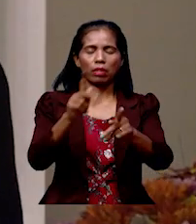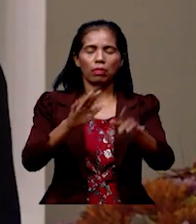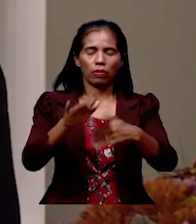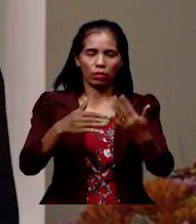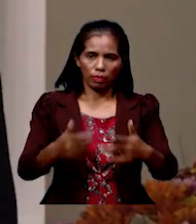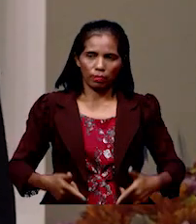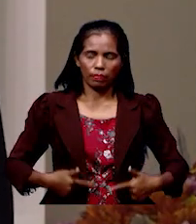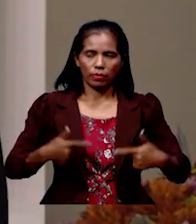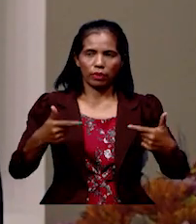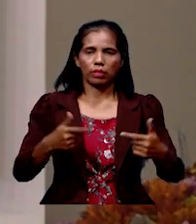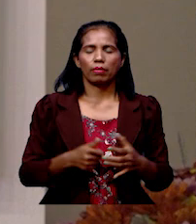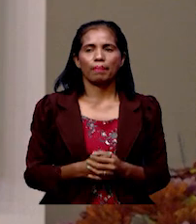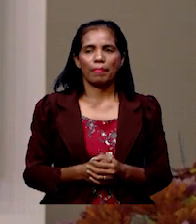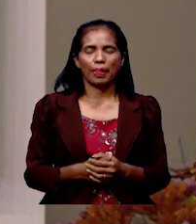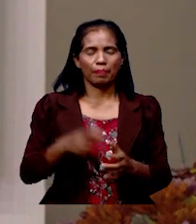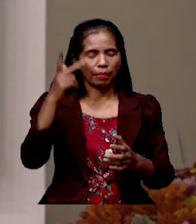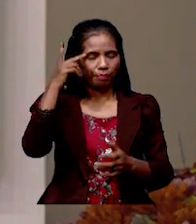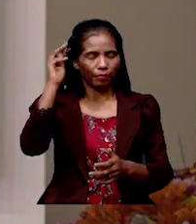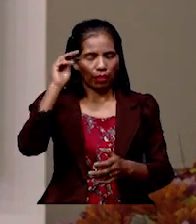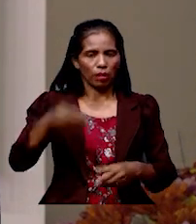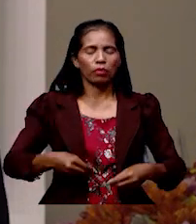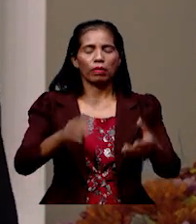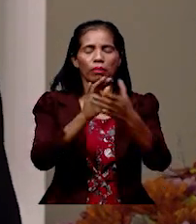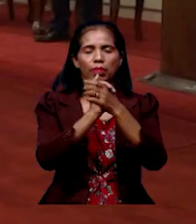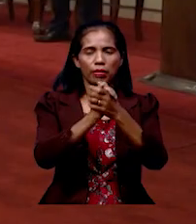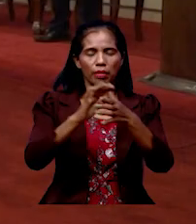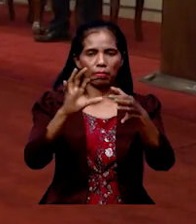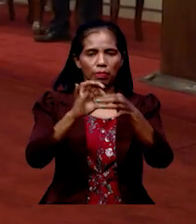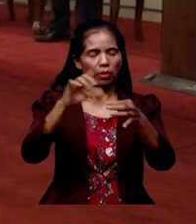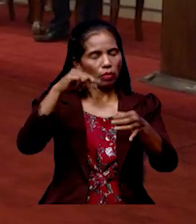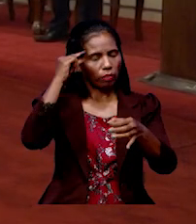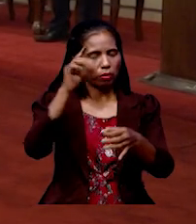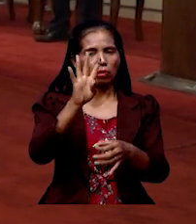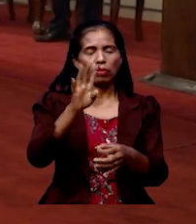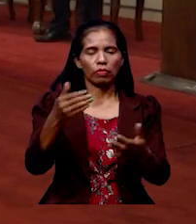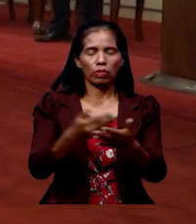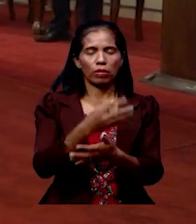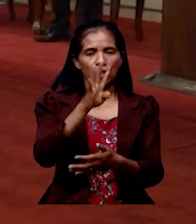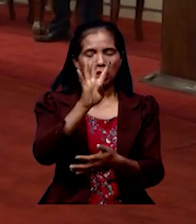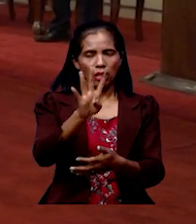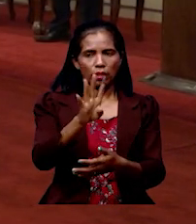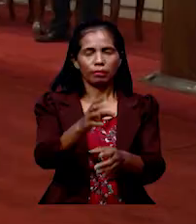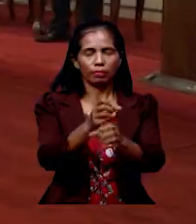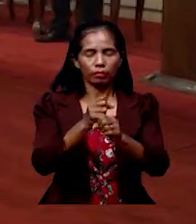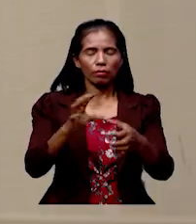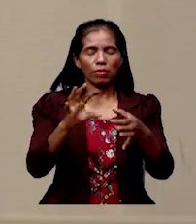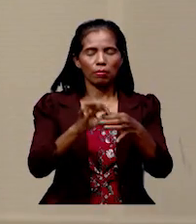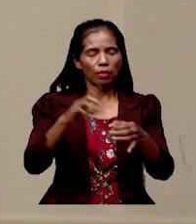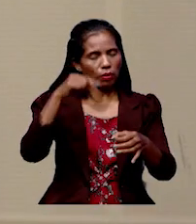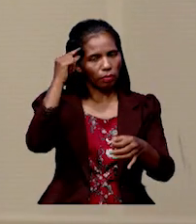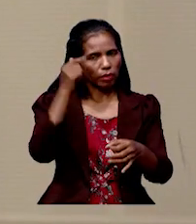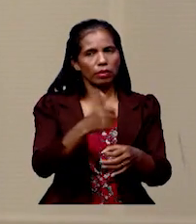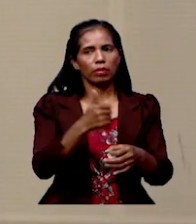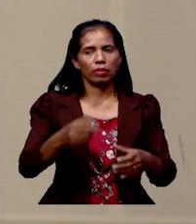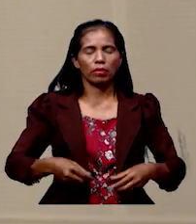de né, Primeiro-Ministro Taur Matan Ruakmos, congratula membro do governo FON Nainhat Nebe Simona Posse, nomos membro do governo Sessante Sira Nebe